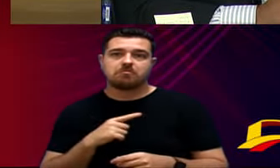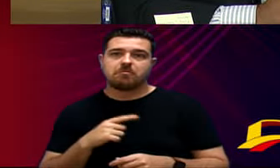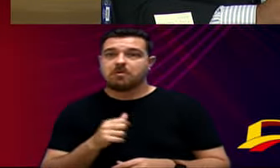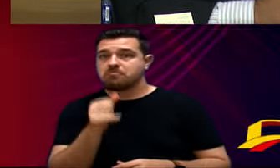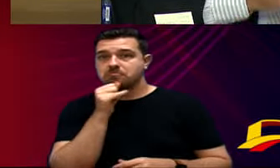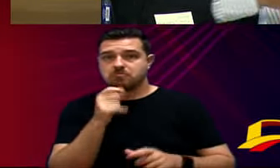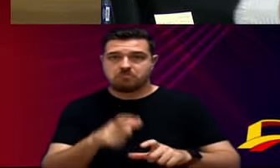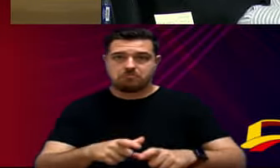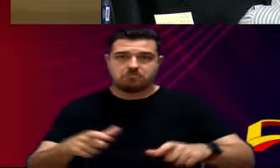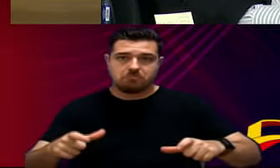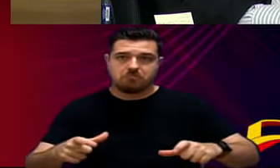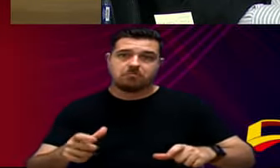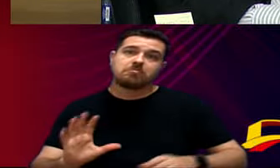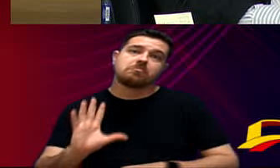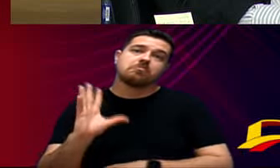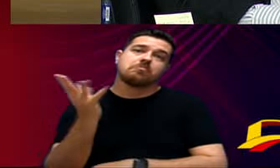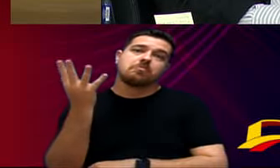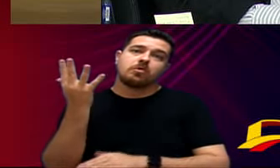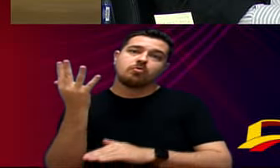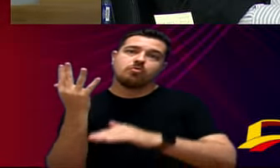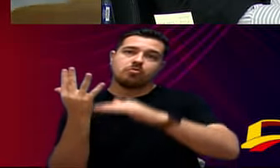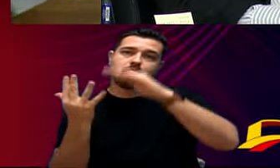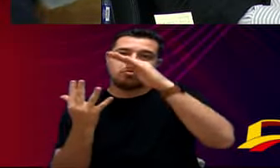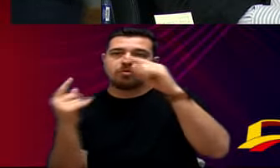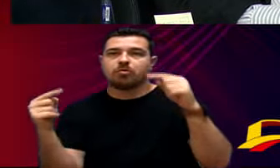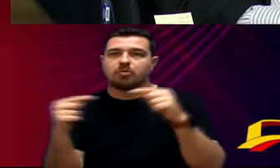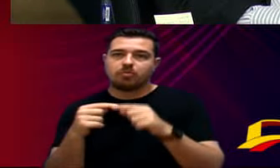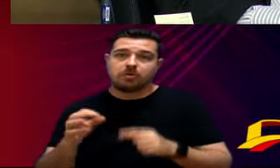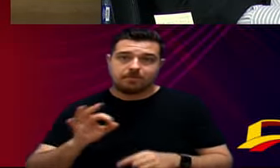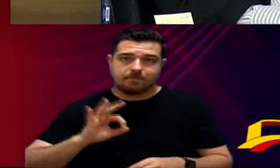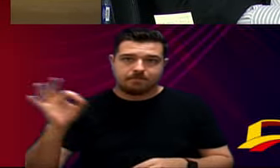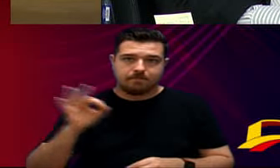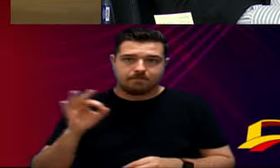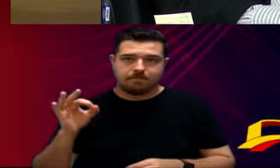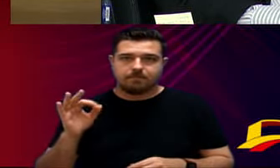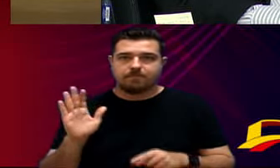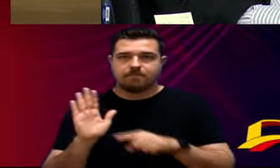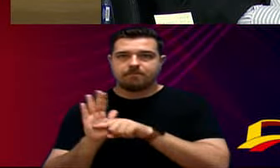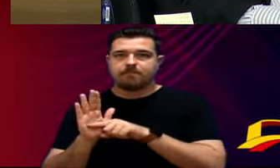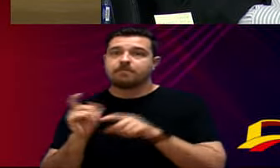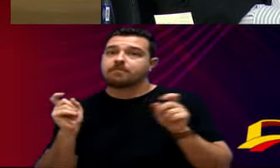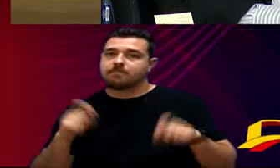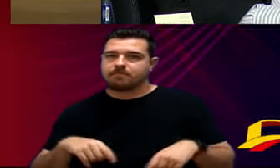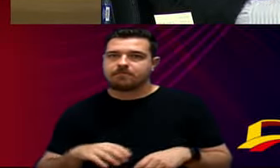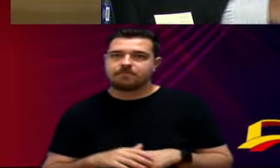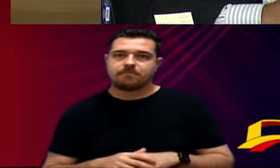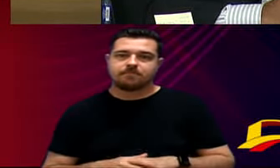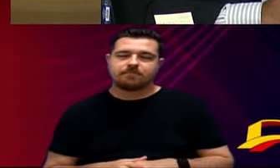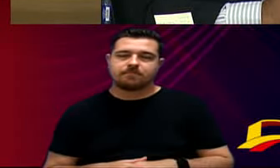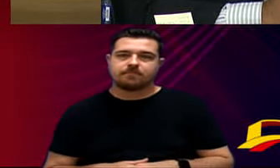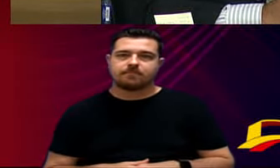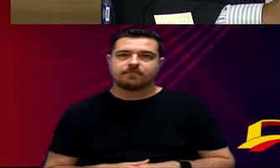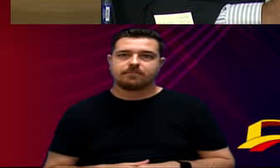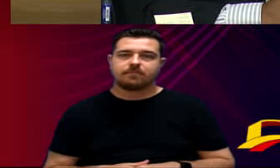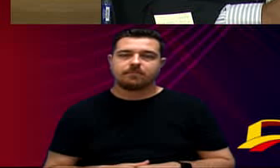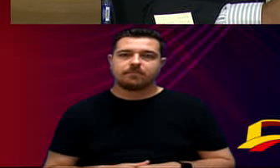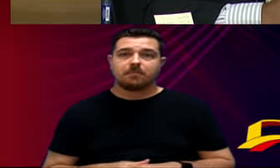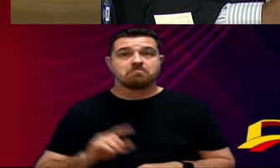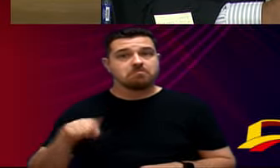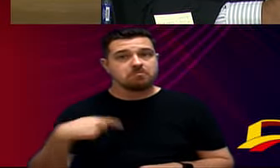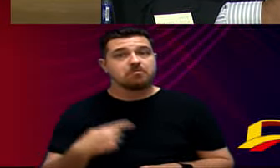tem a altura e isso dá o desconto Até nós tivemos uma batalha para que esse descono esse desconto fosse